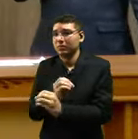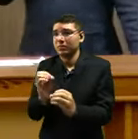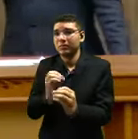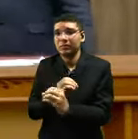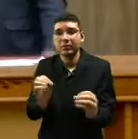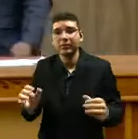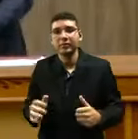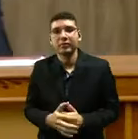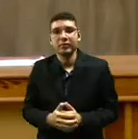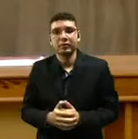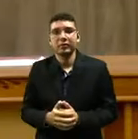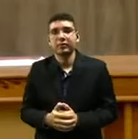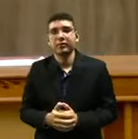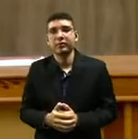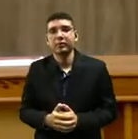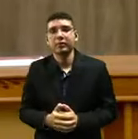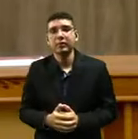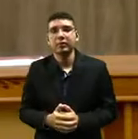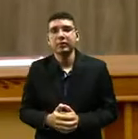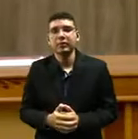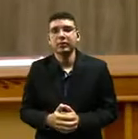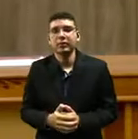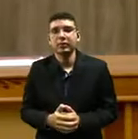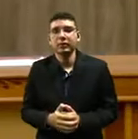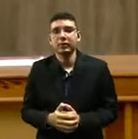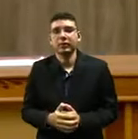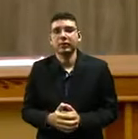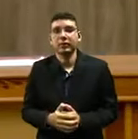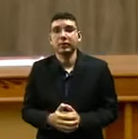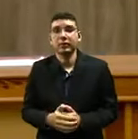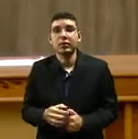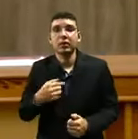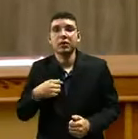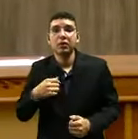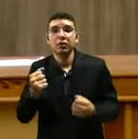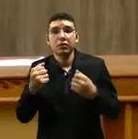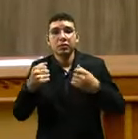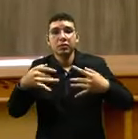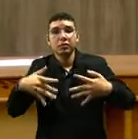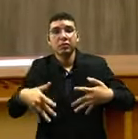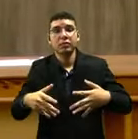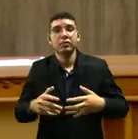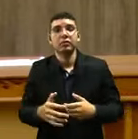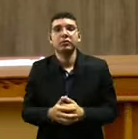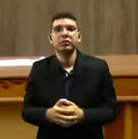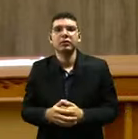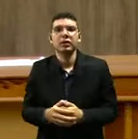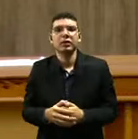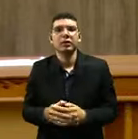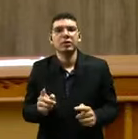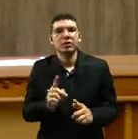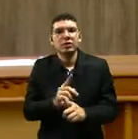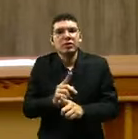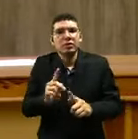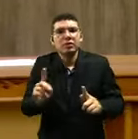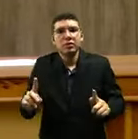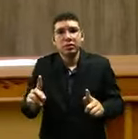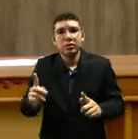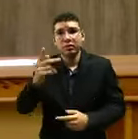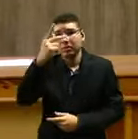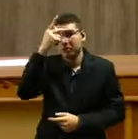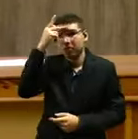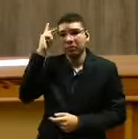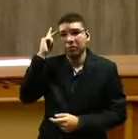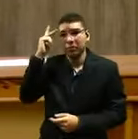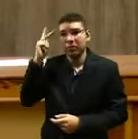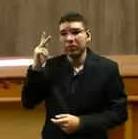Deus então pode ter gente assim olha irmão quero dizer uma coisa não seja ouvinte ao pé do caminho porque a primeira característica